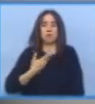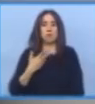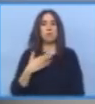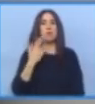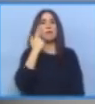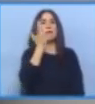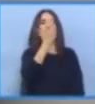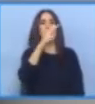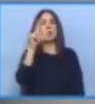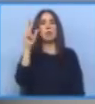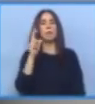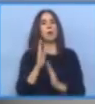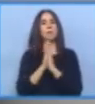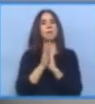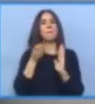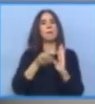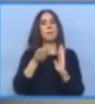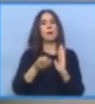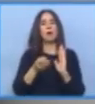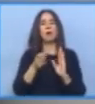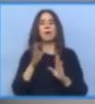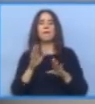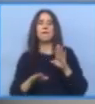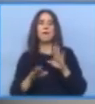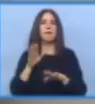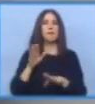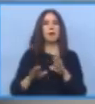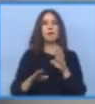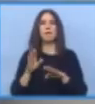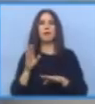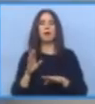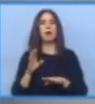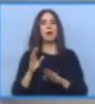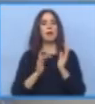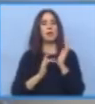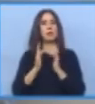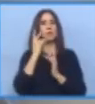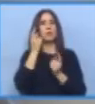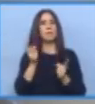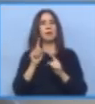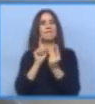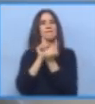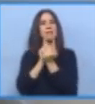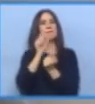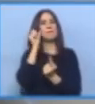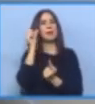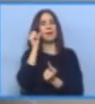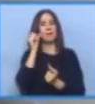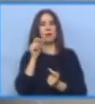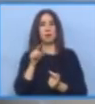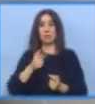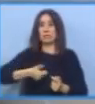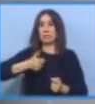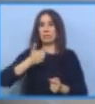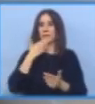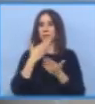toda a vida na igreja e às vezes ainda não se encontrou com o Cristo ressuscitado. Isto é decisivo